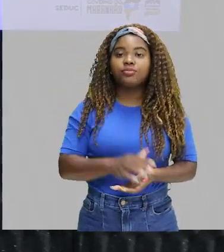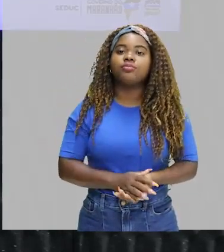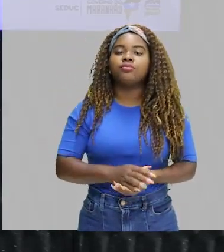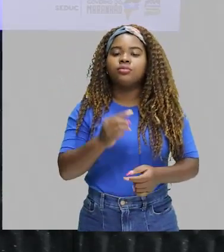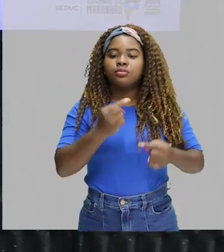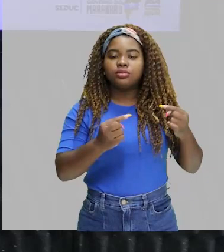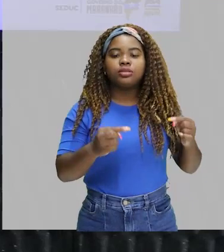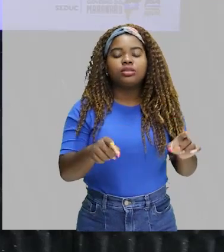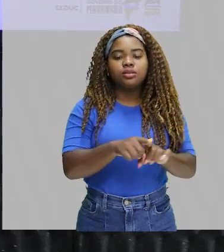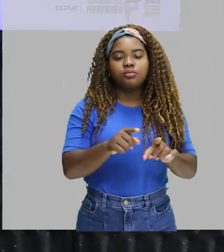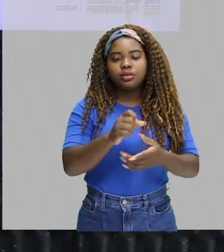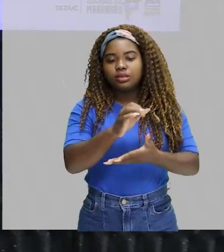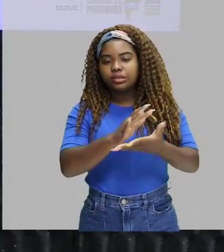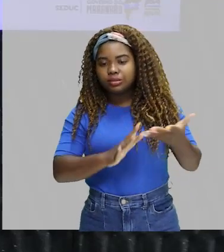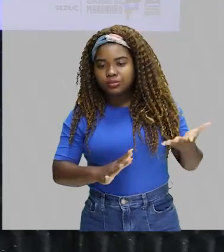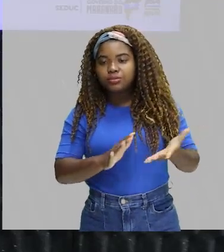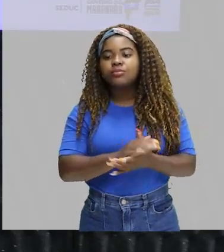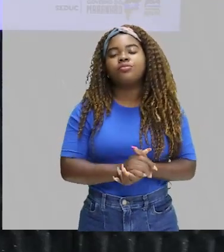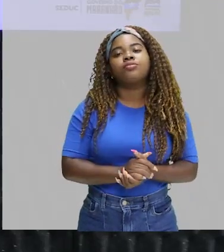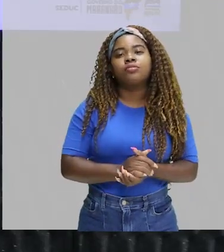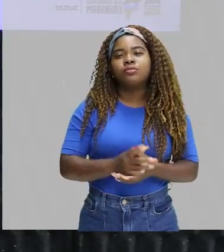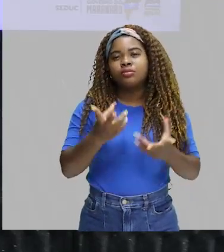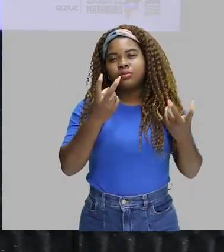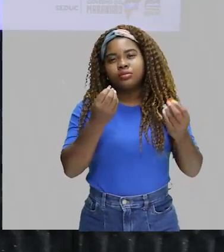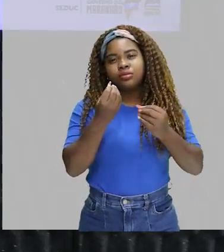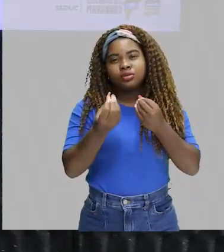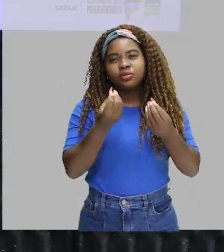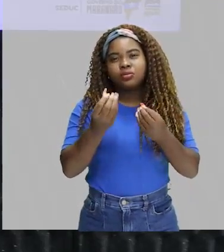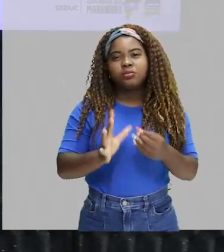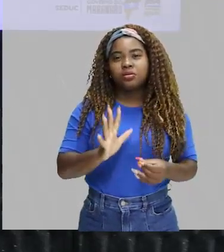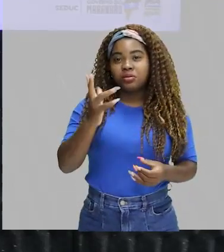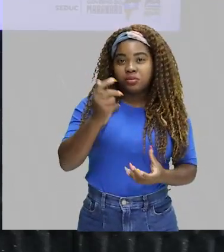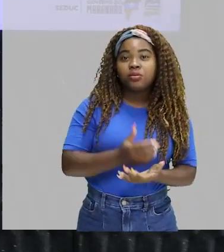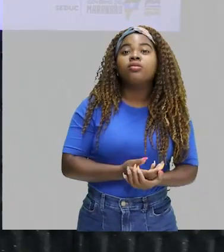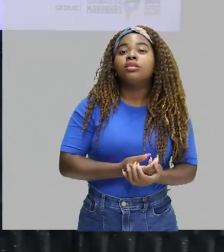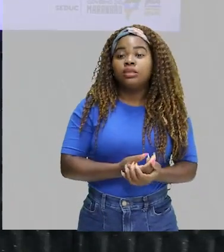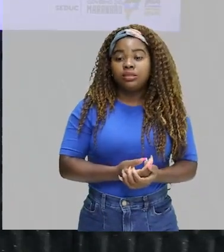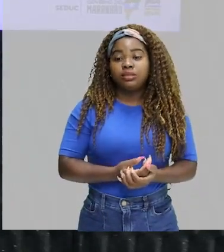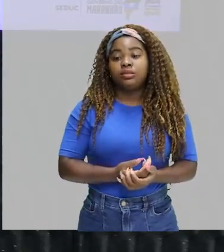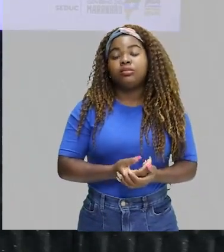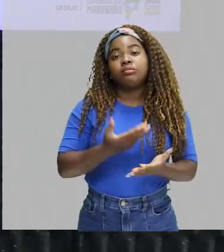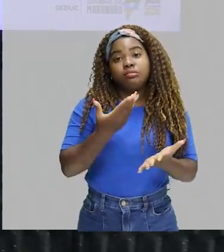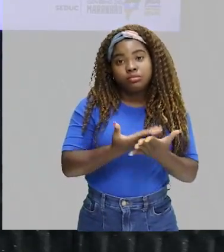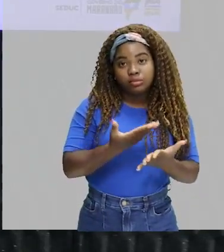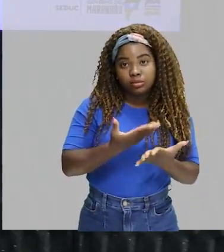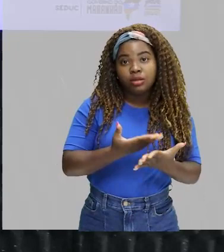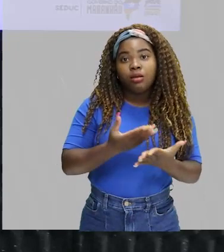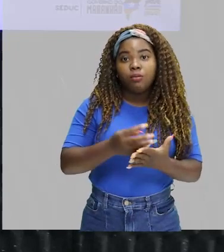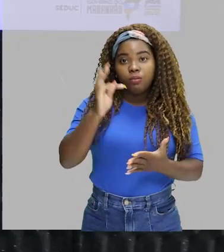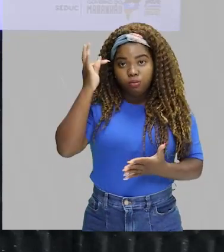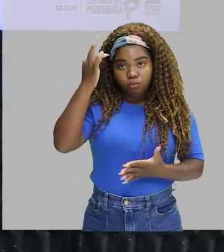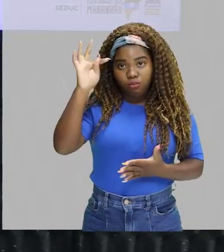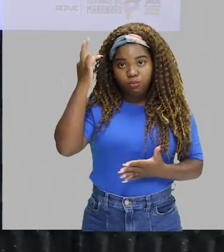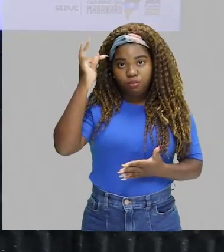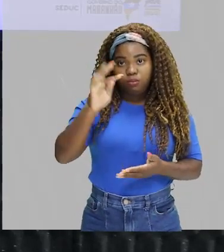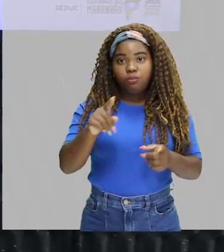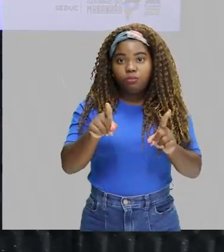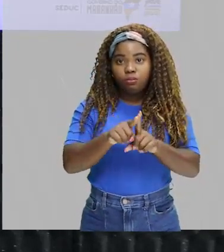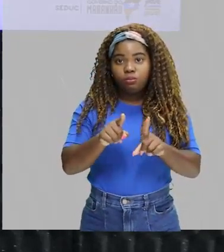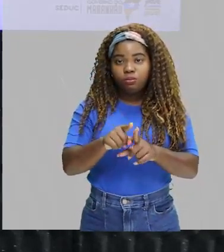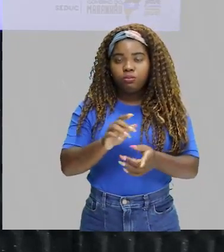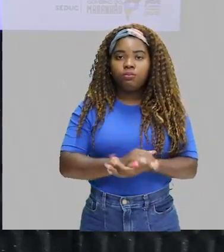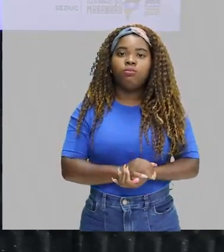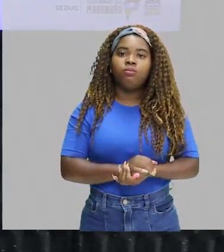alguns exercícios aqui, ver a aplicabilidade das aulas teóricas que nós temos aqui já na plataforma. Então eu te convido aí,